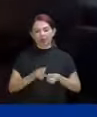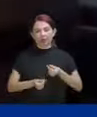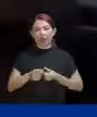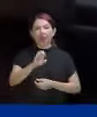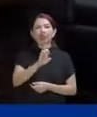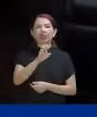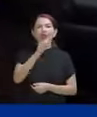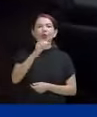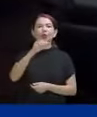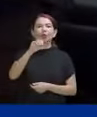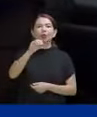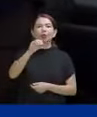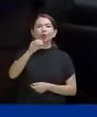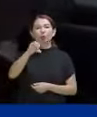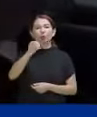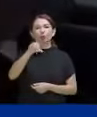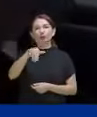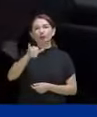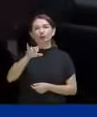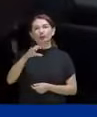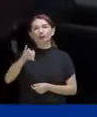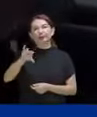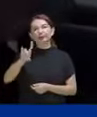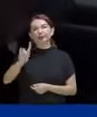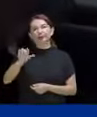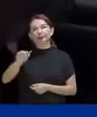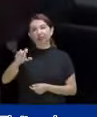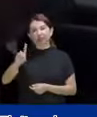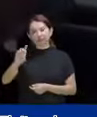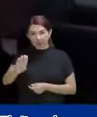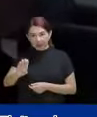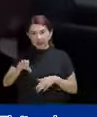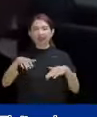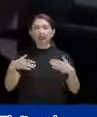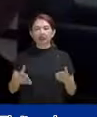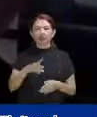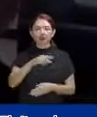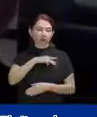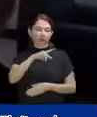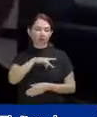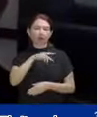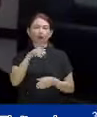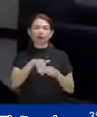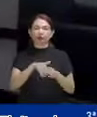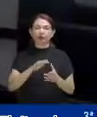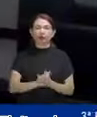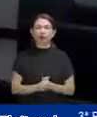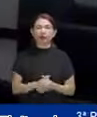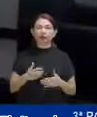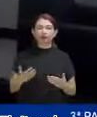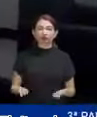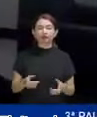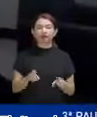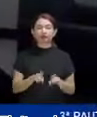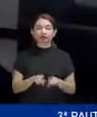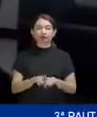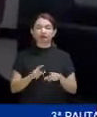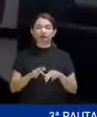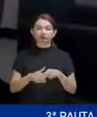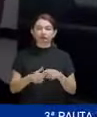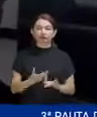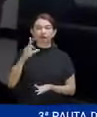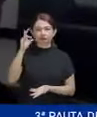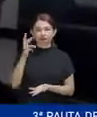economicidade, do que se pretende aplicar pelo Ministério Público Eleitoral, ou seja, e também